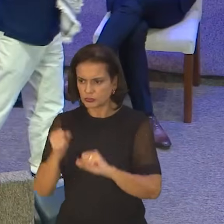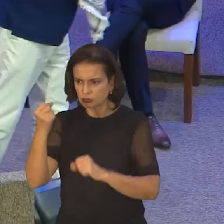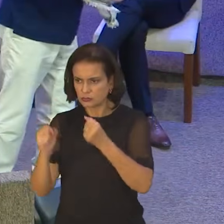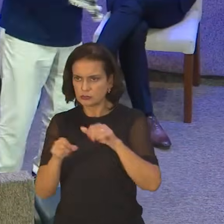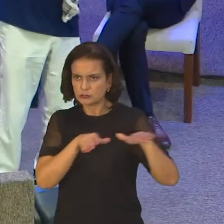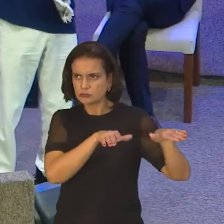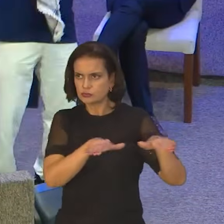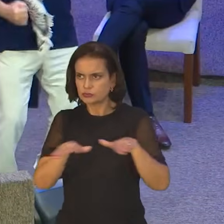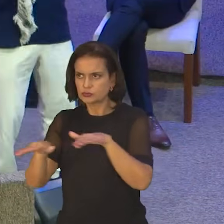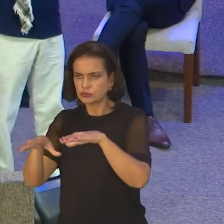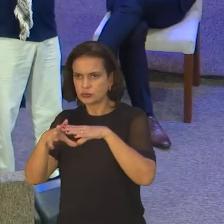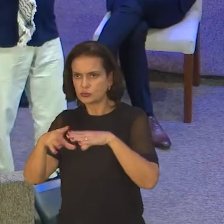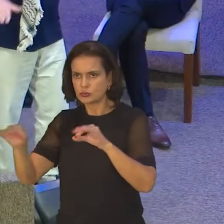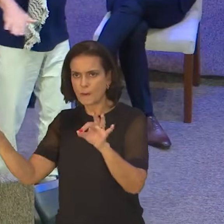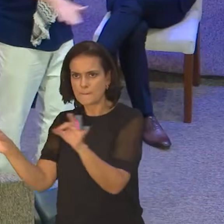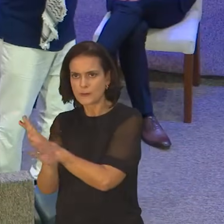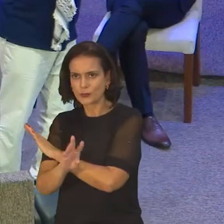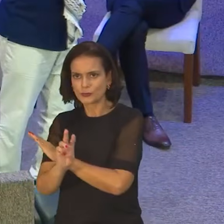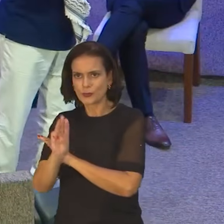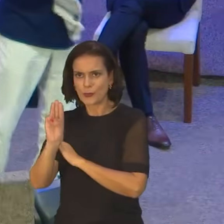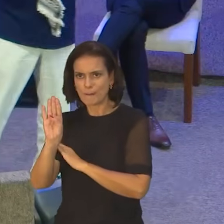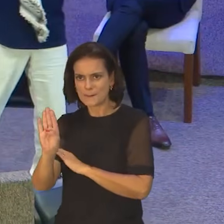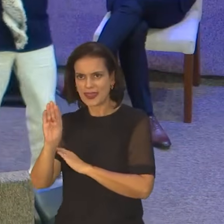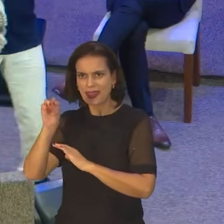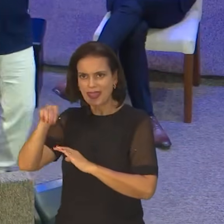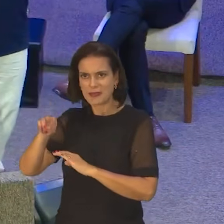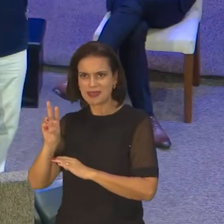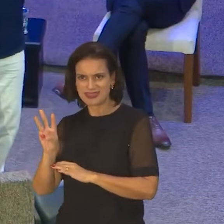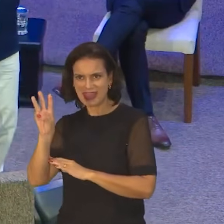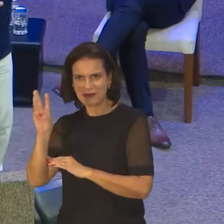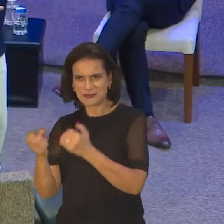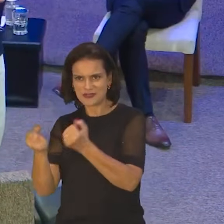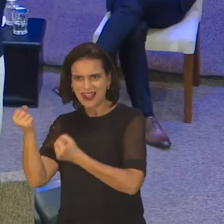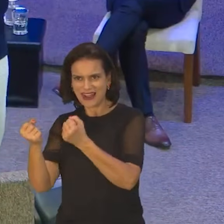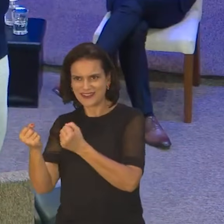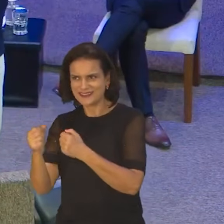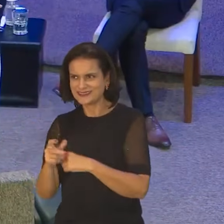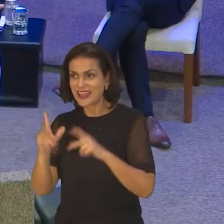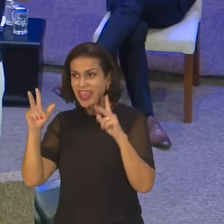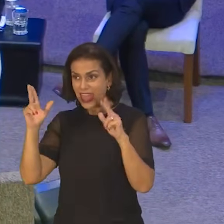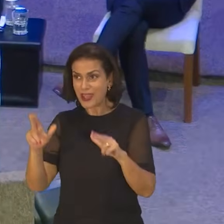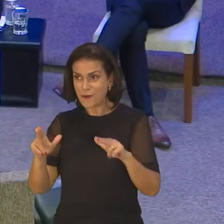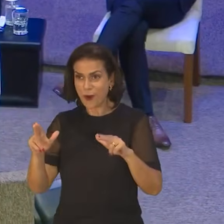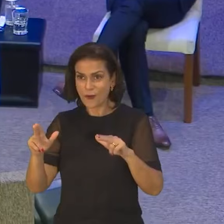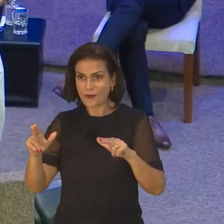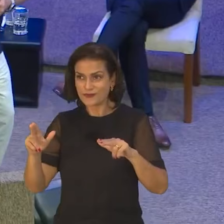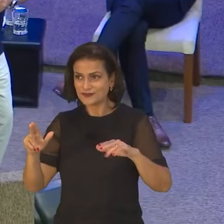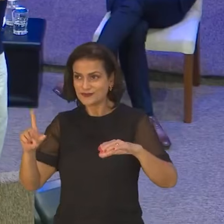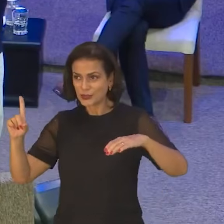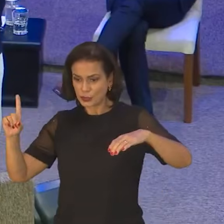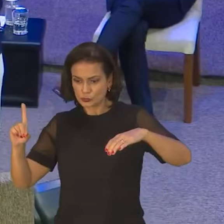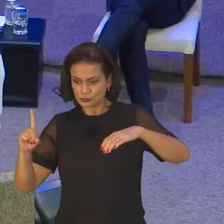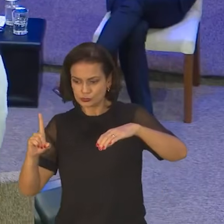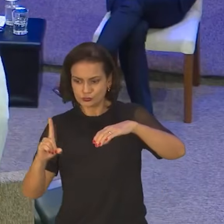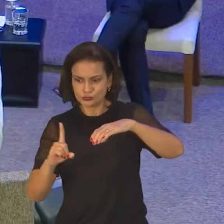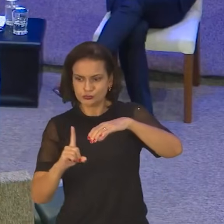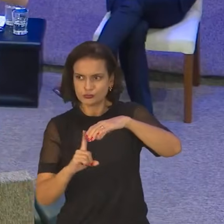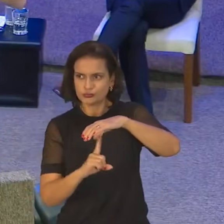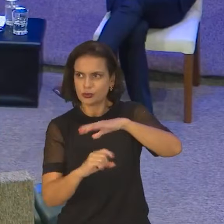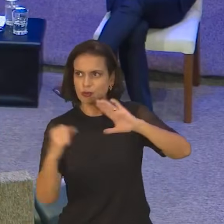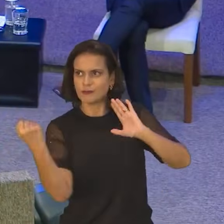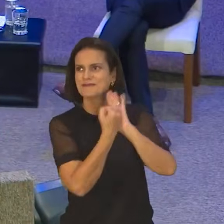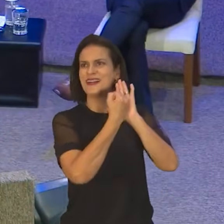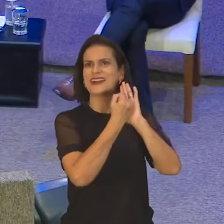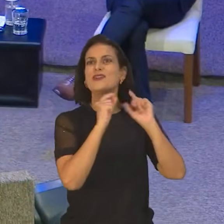dali BMW. Sai BMW. Você entrou na fábrica de Cristo, foi carimbado, salvo pela